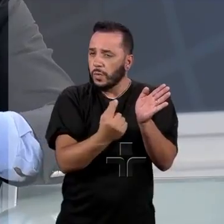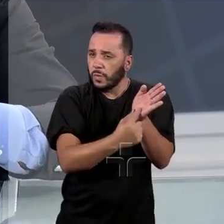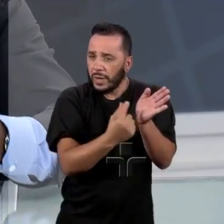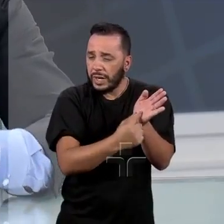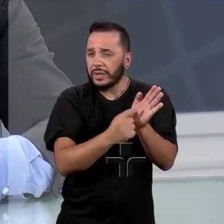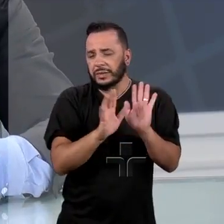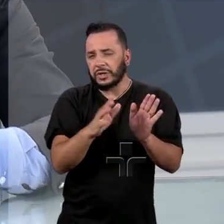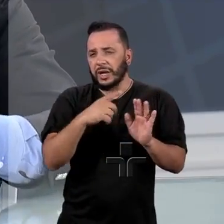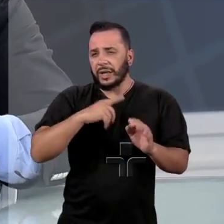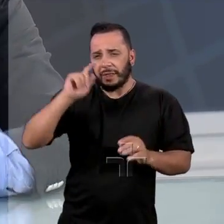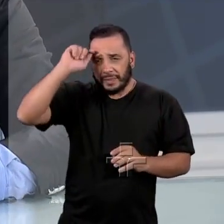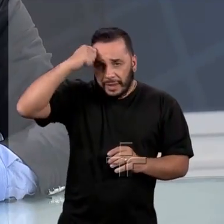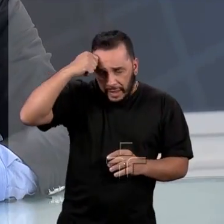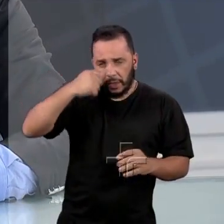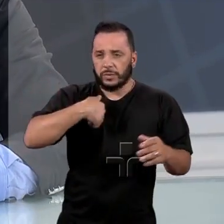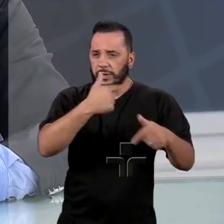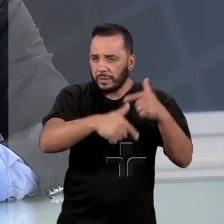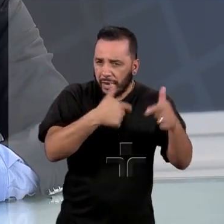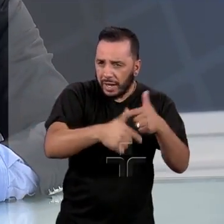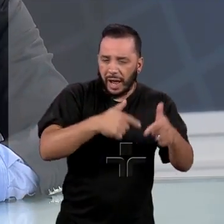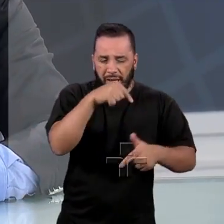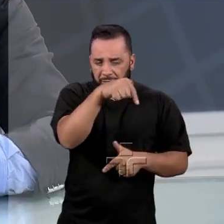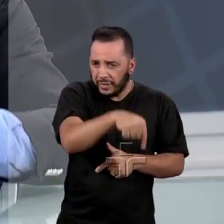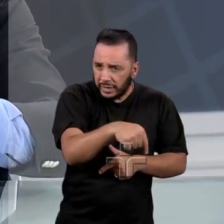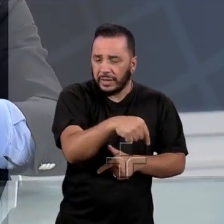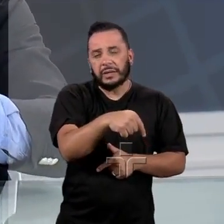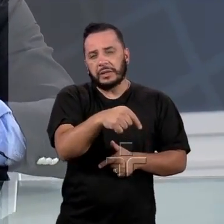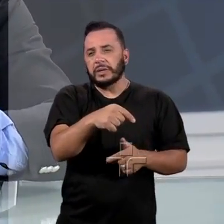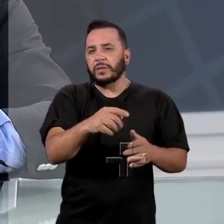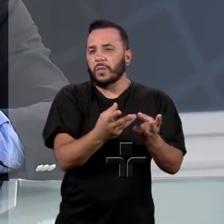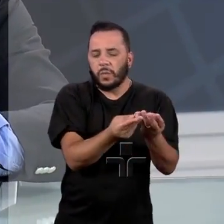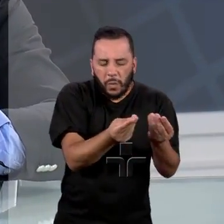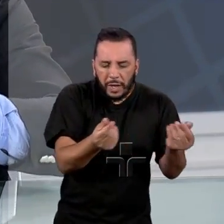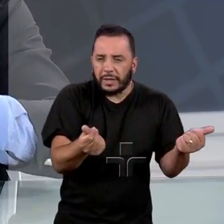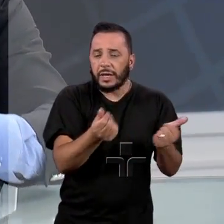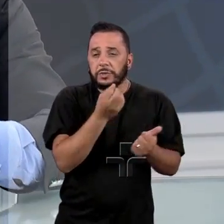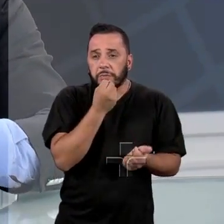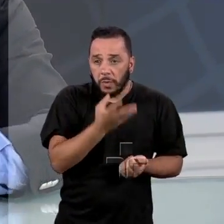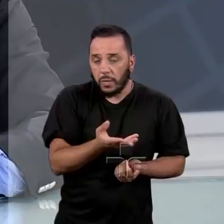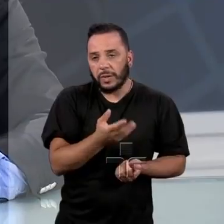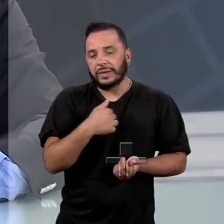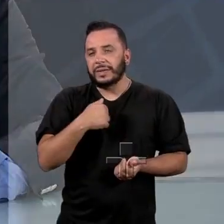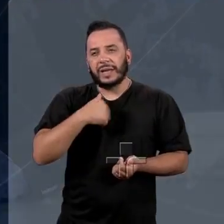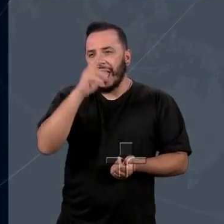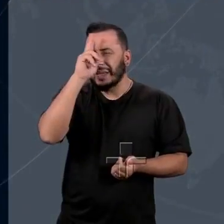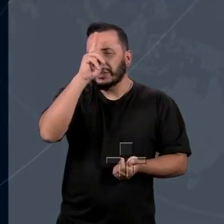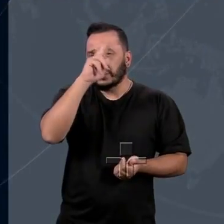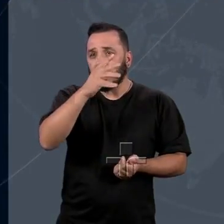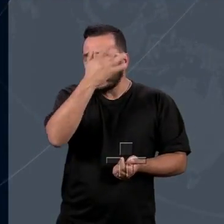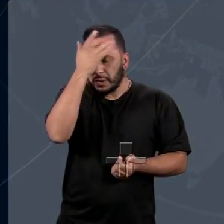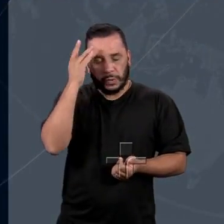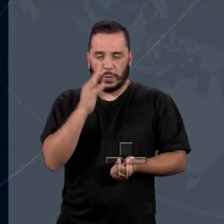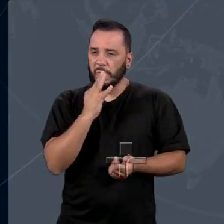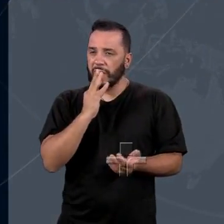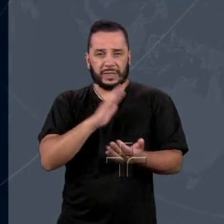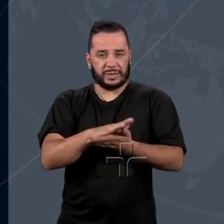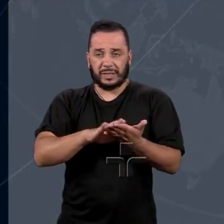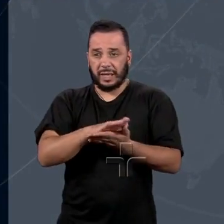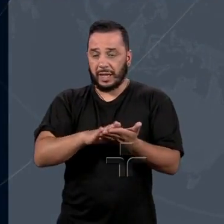trabalhavam isso com muita propriedade, com muita qualidade. E essa história é uma história que ficou desconhecida e que a gente, então,